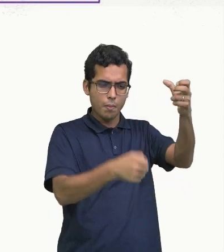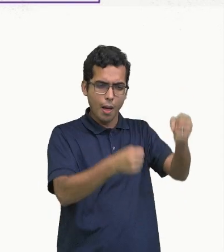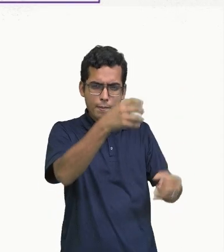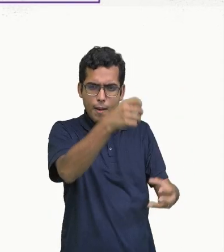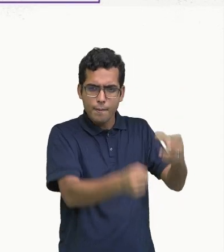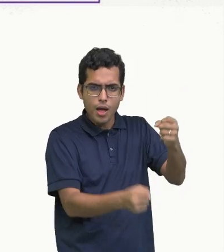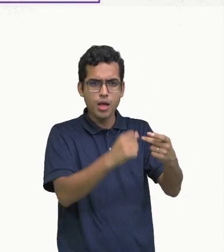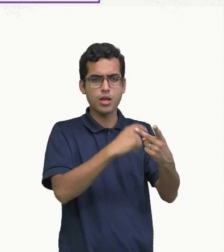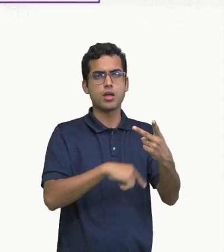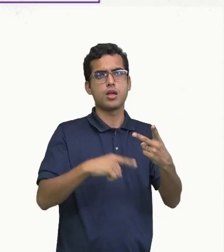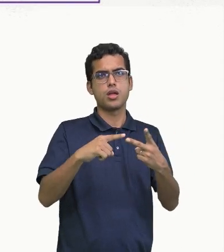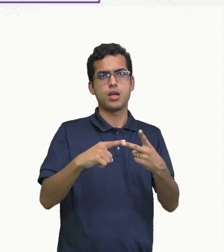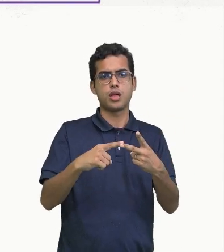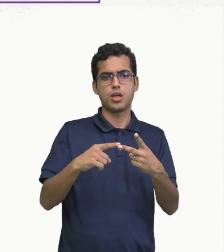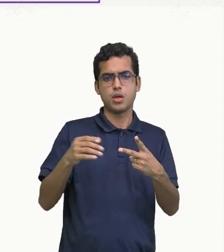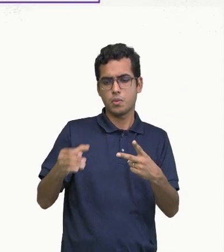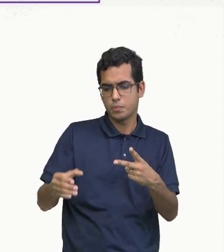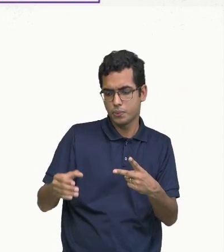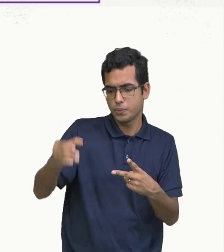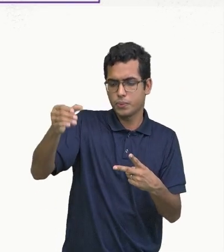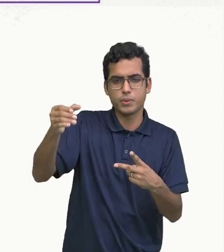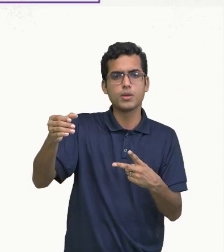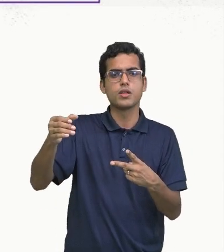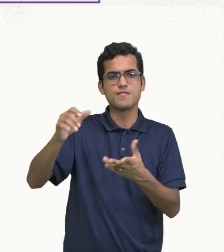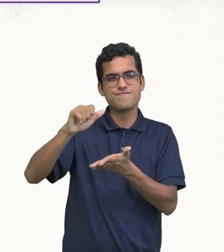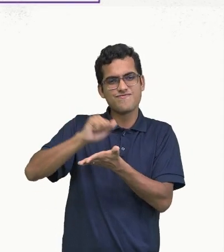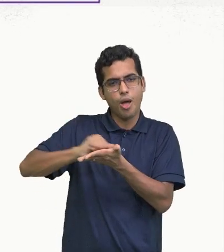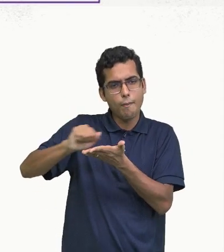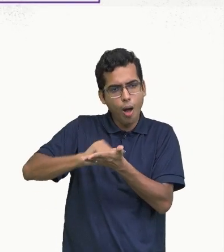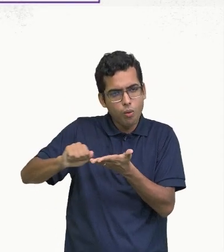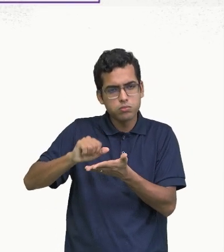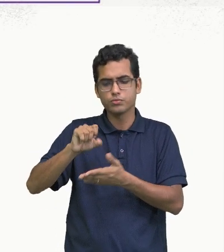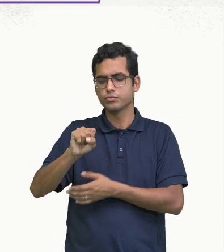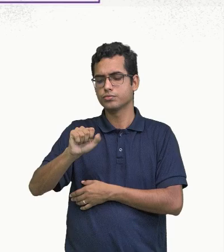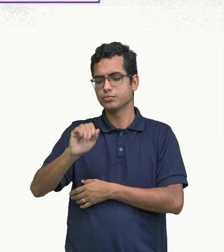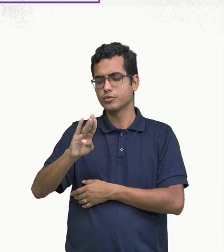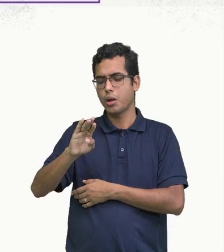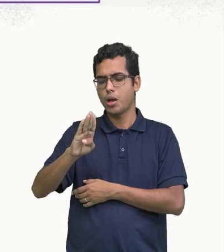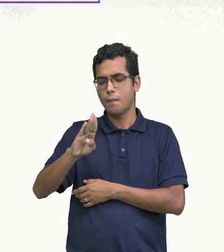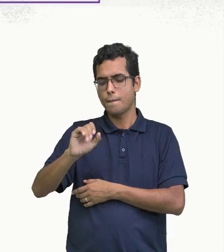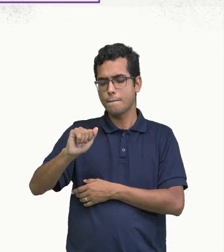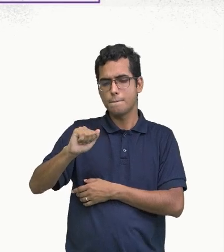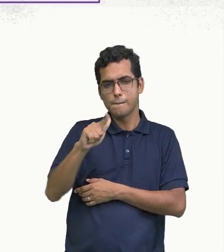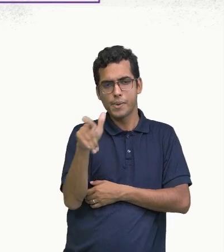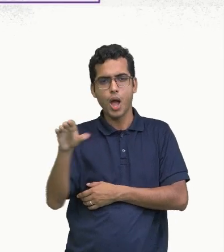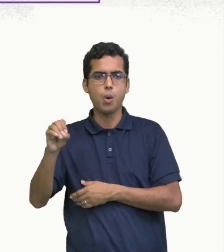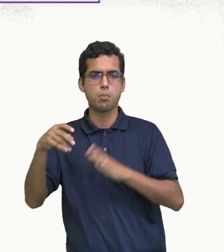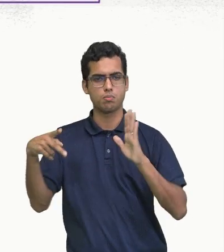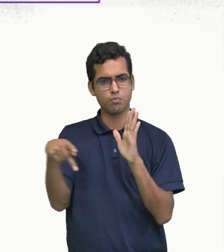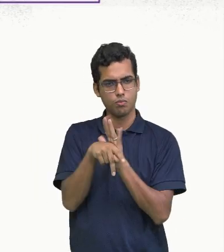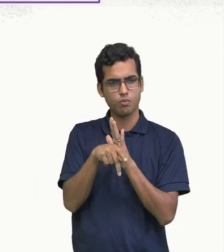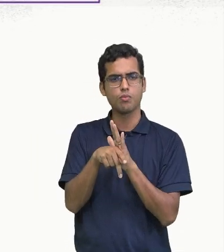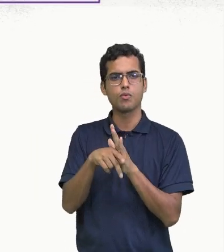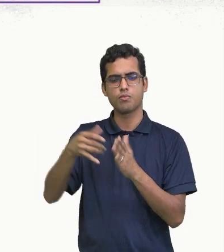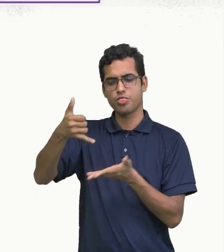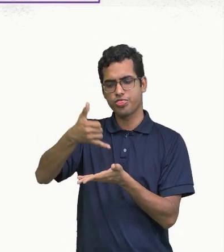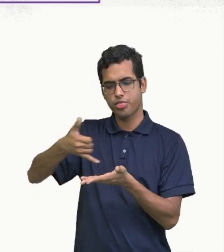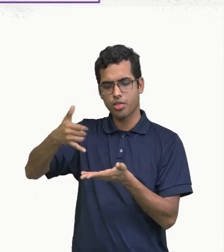líquido, detergente, desinfetante, ele está lá. Mas já é algo tão corriqueiro, quando você vai abastecer o carro, a